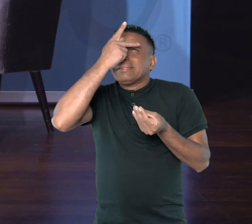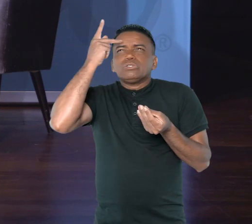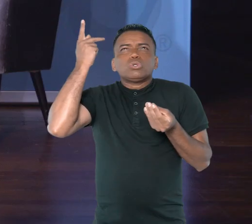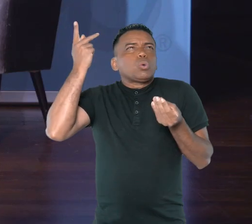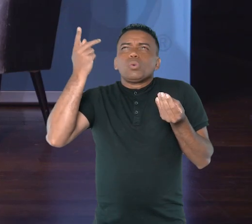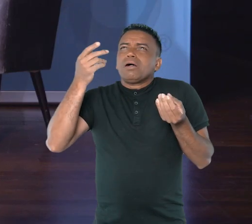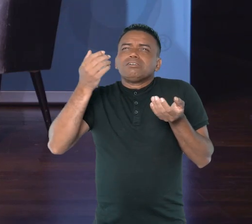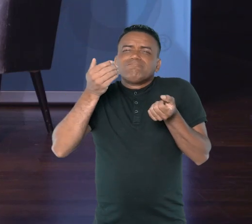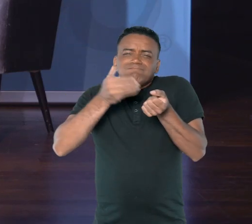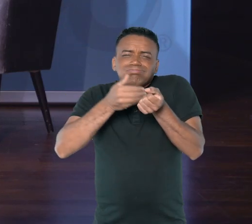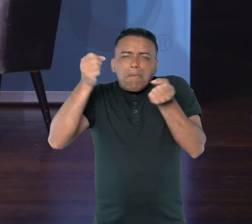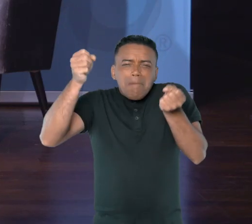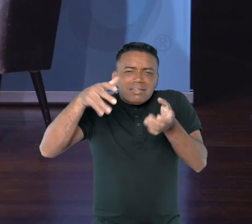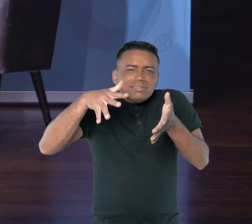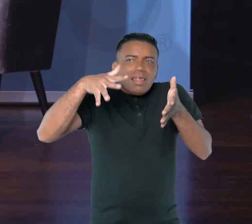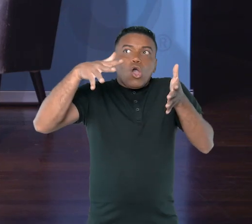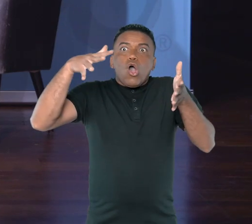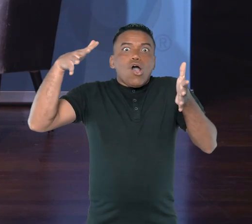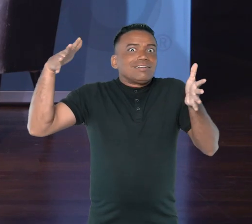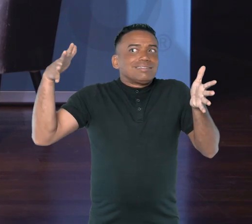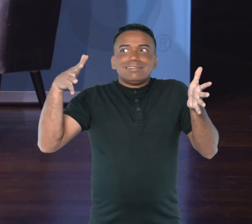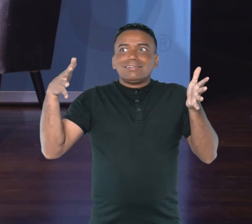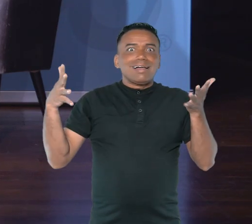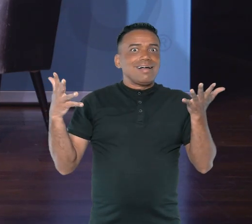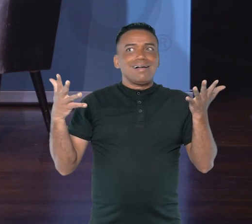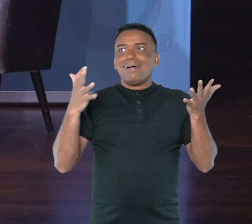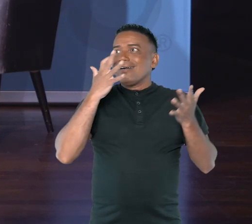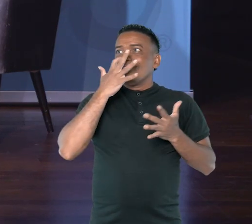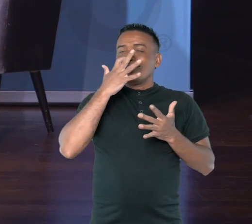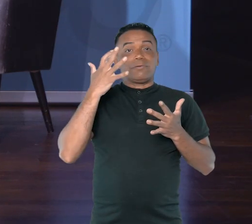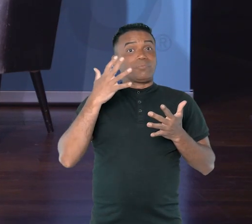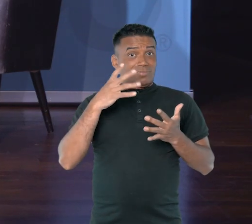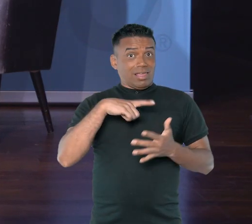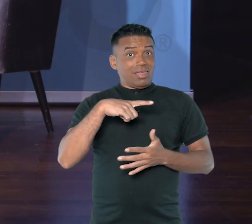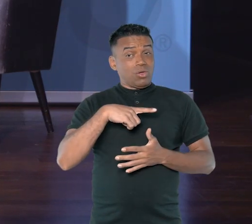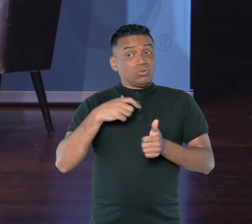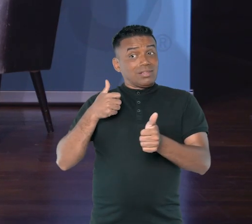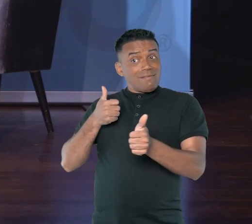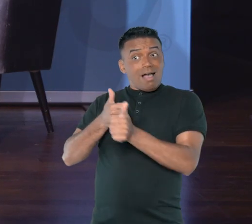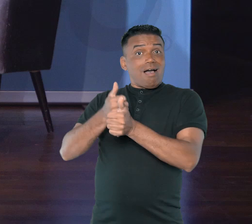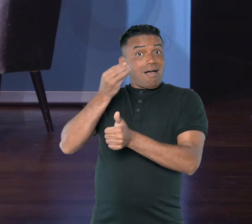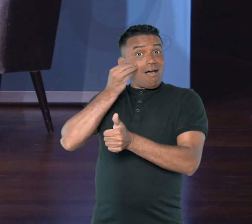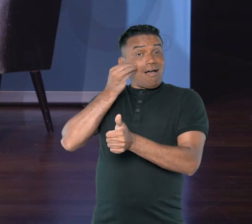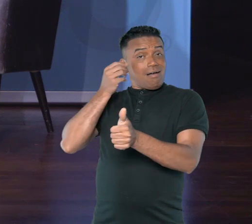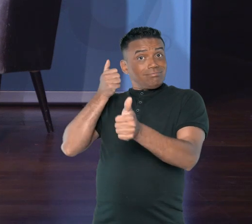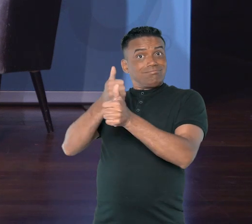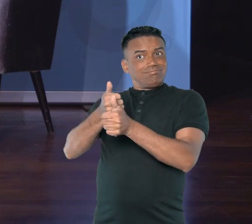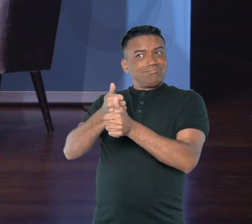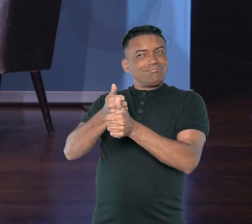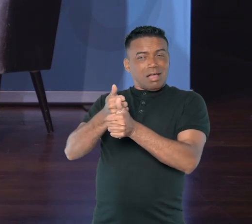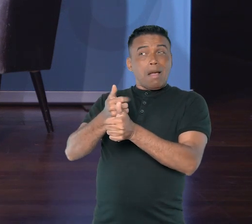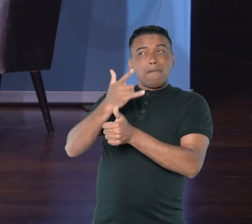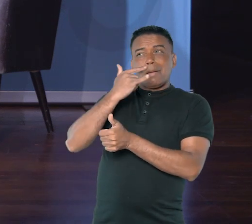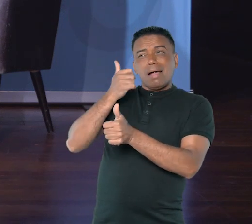assim. E eu acho que, de alguma forma, eu tentava me aproximar daquele